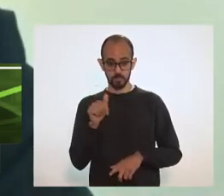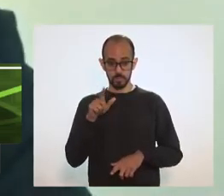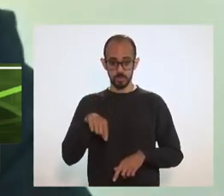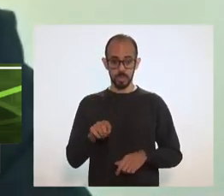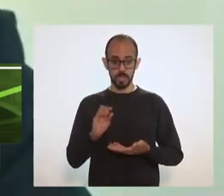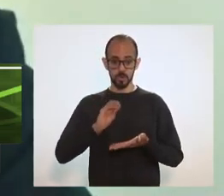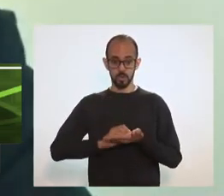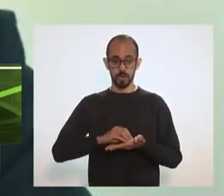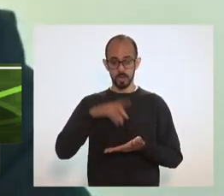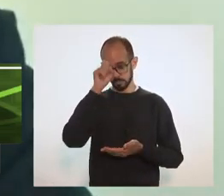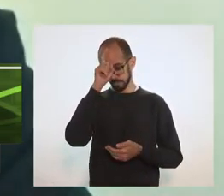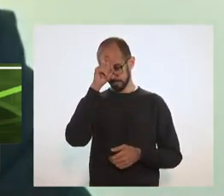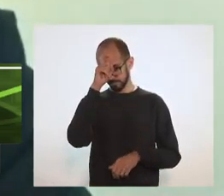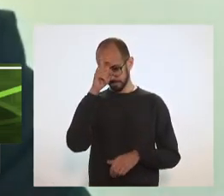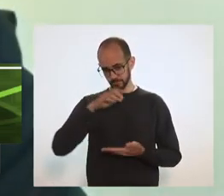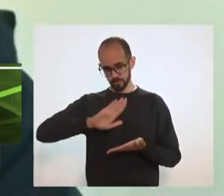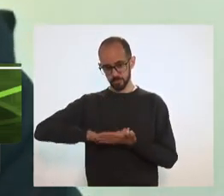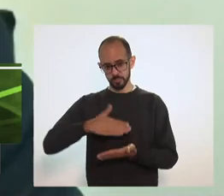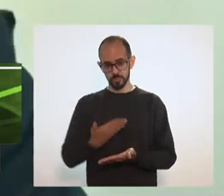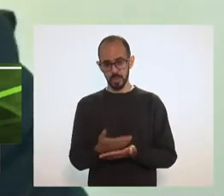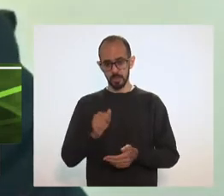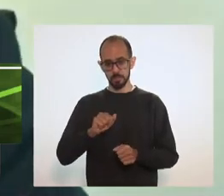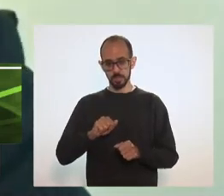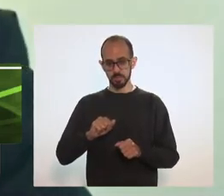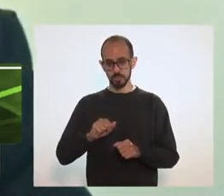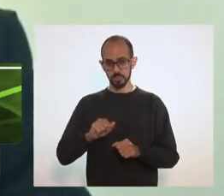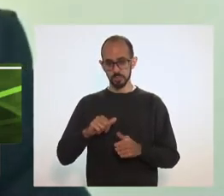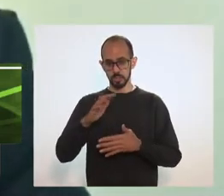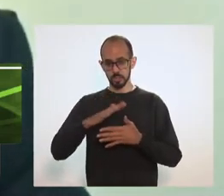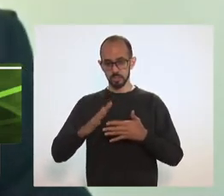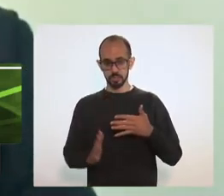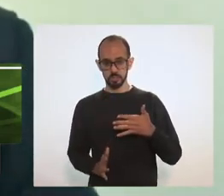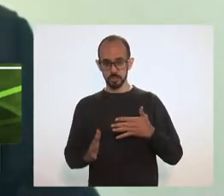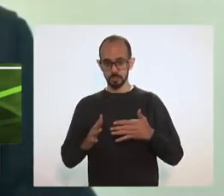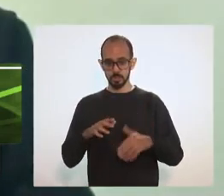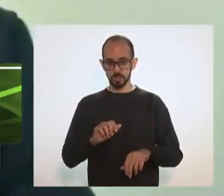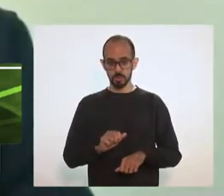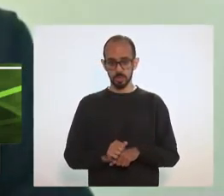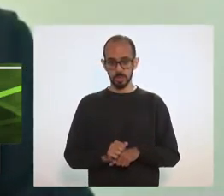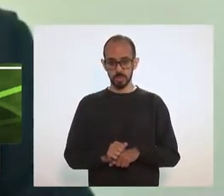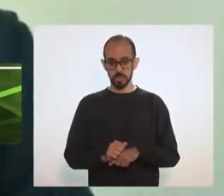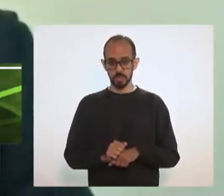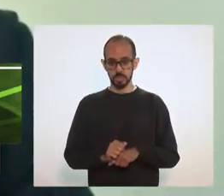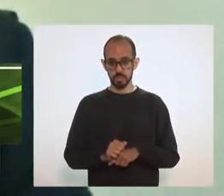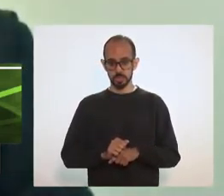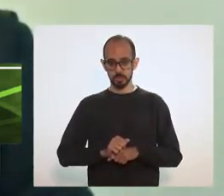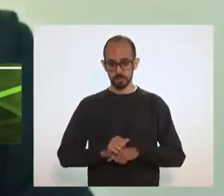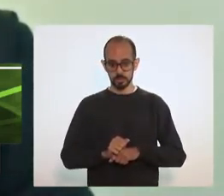prejudicabilidade por conta da Lei 4705, de 9 de janeiro de 2006,